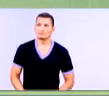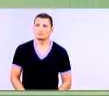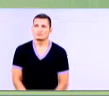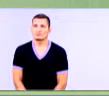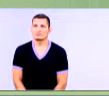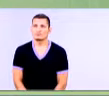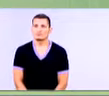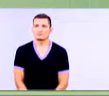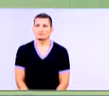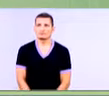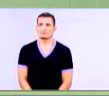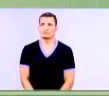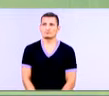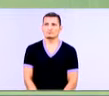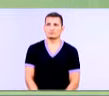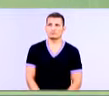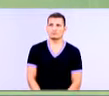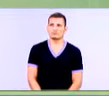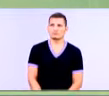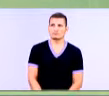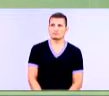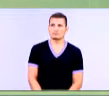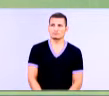R$1.000,87. Não seria, professor,